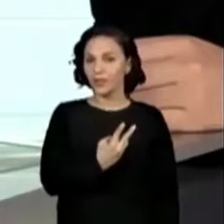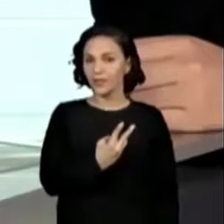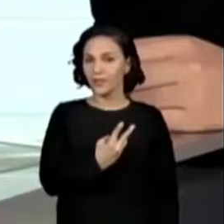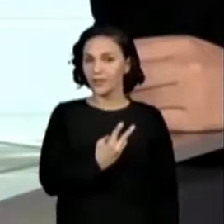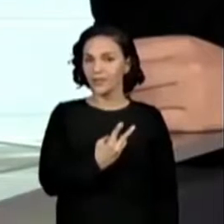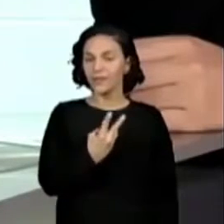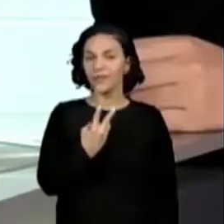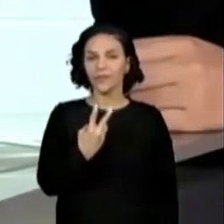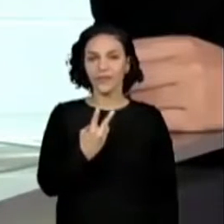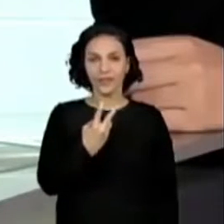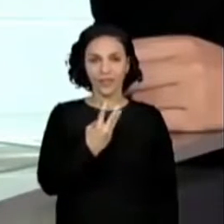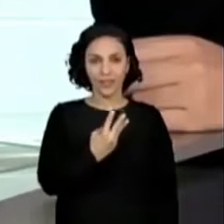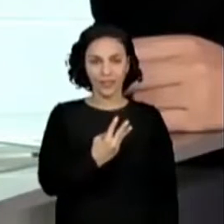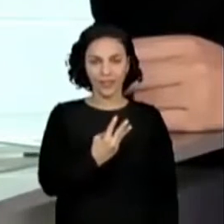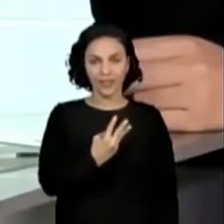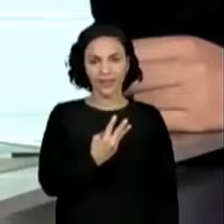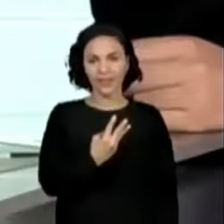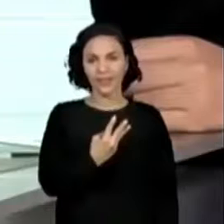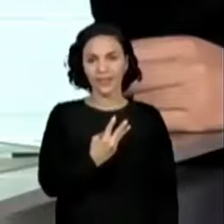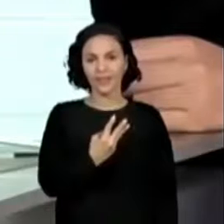22, 23,